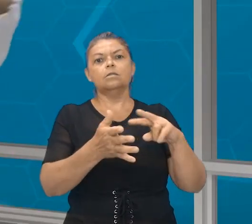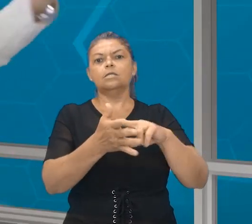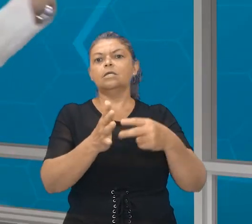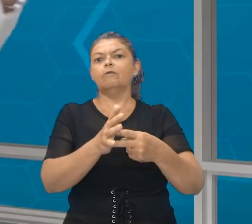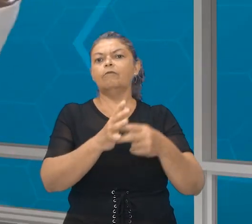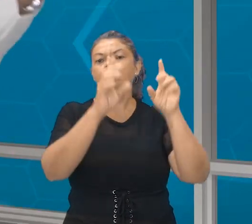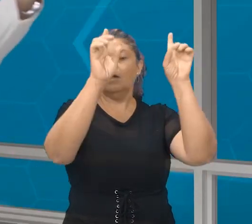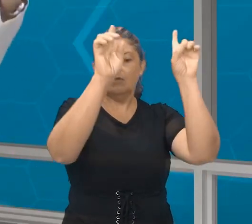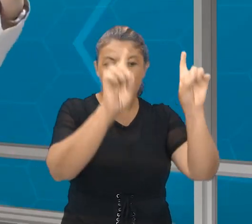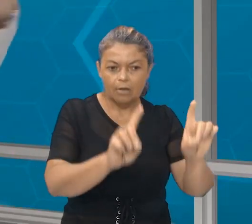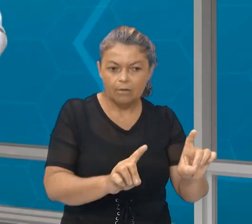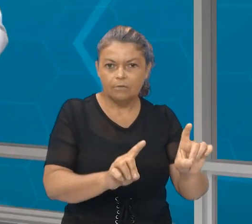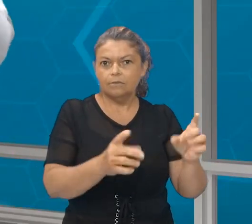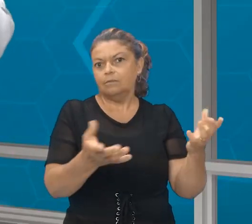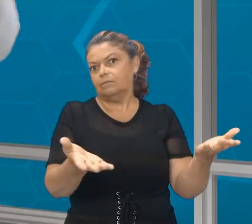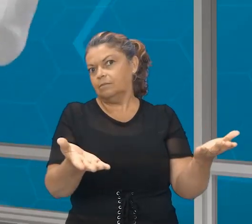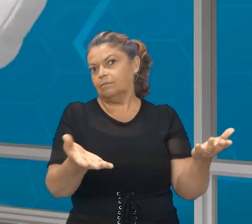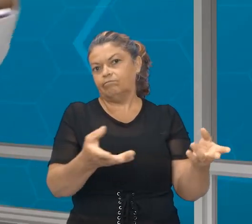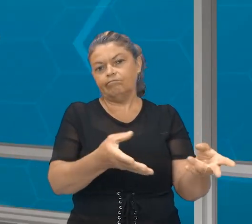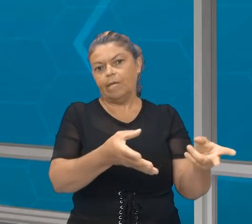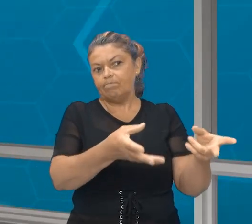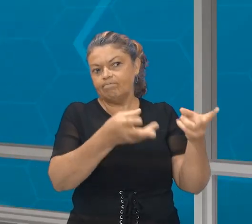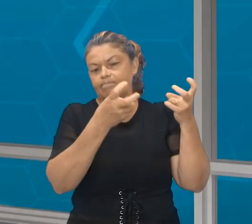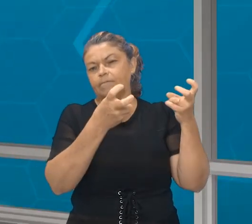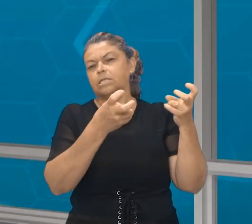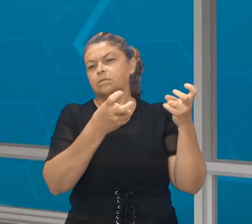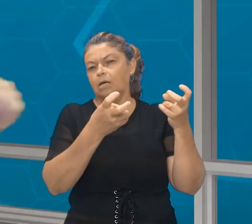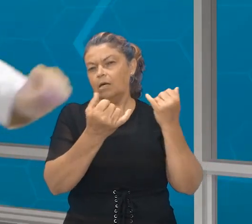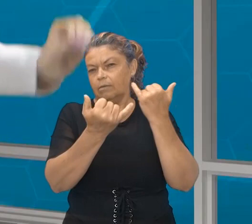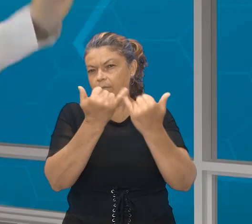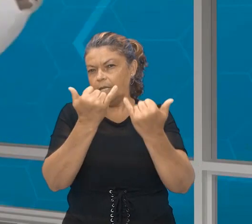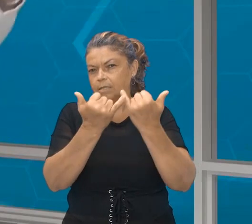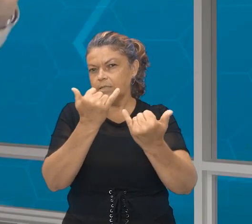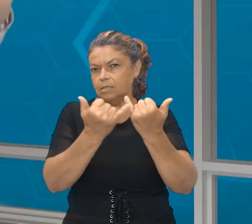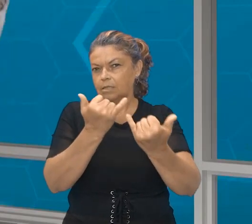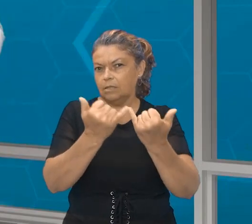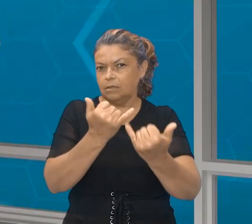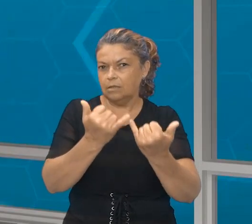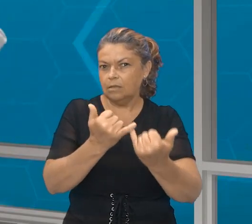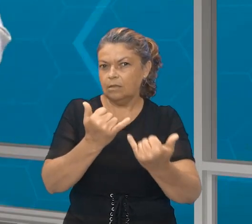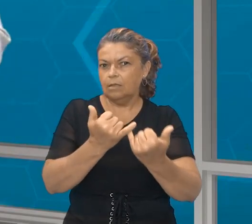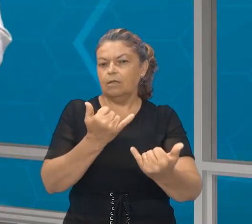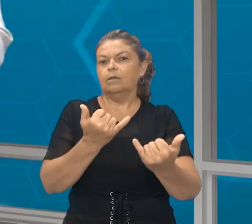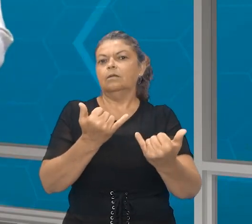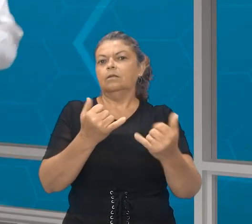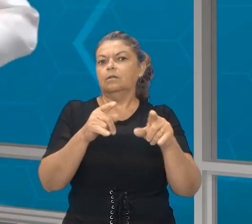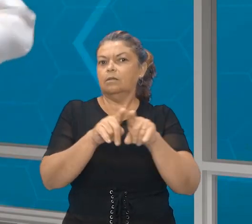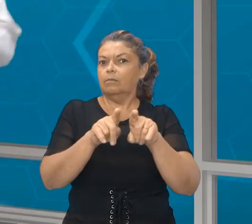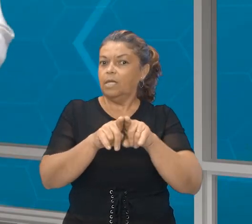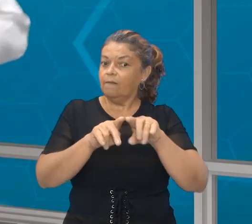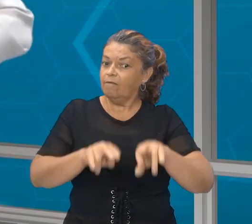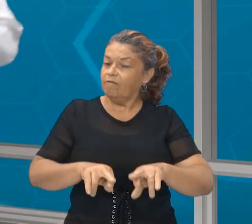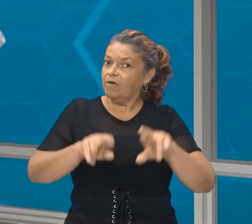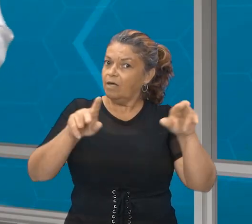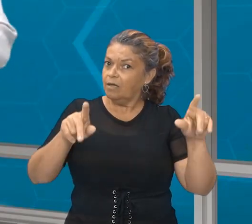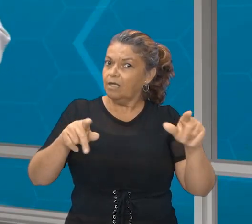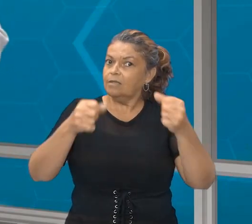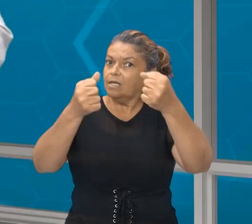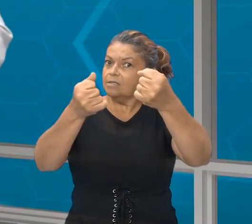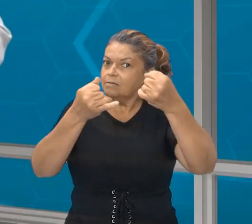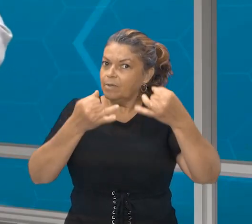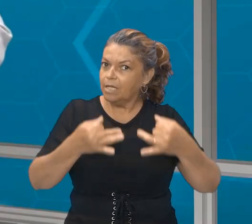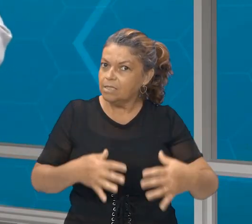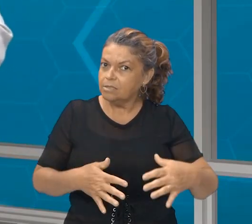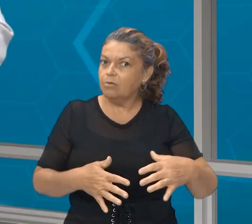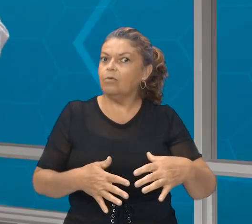o recado. Então, a gente percebe aí que tem coisas parecidas, apesar da grande distância geográfica que separam